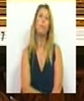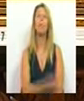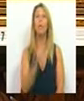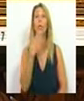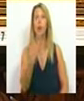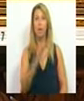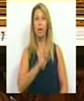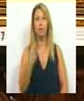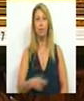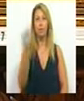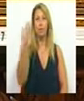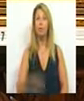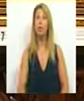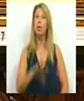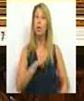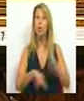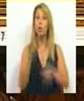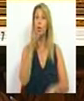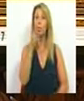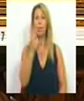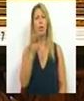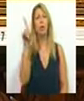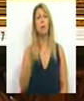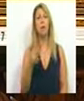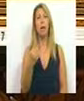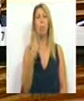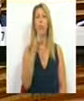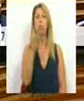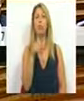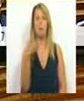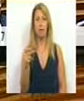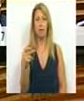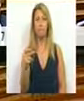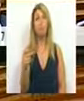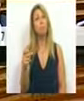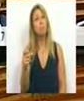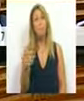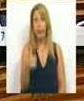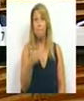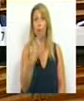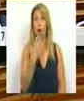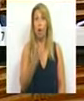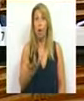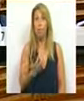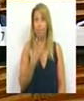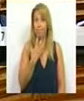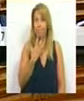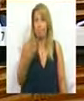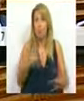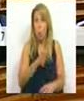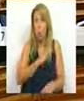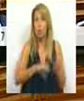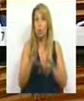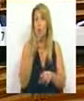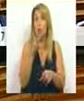Muito obrigado, Sr. Presidente. Sr. Deputado José Manuel Pureza, em bom rigor, o Sr.